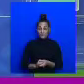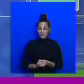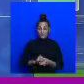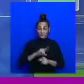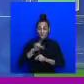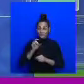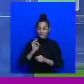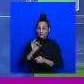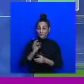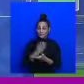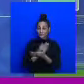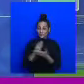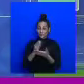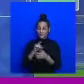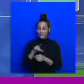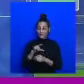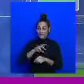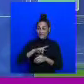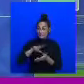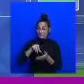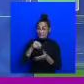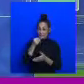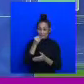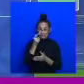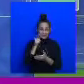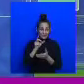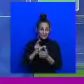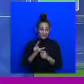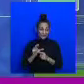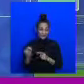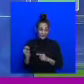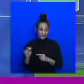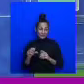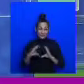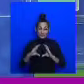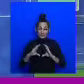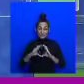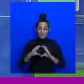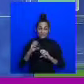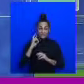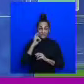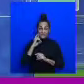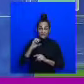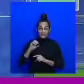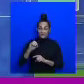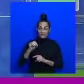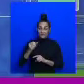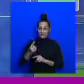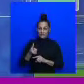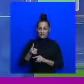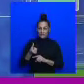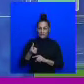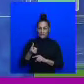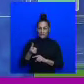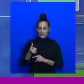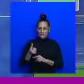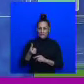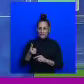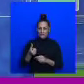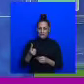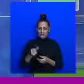O sorteio está apenas começando. Você tem muitas chances. Bola rosa, 06.